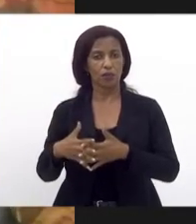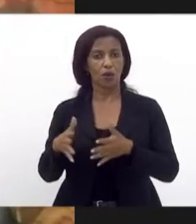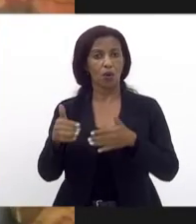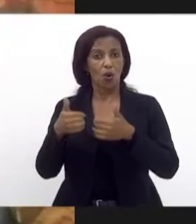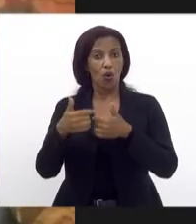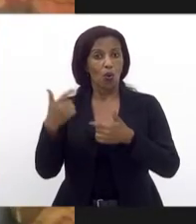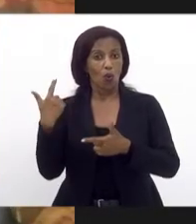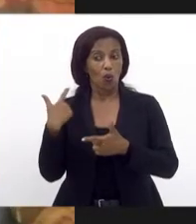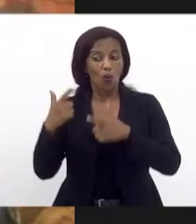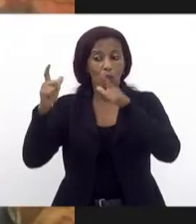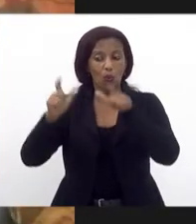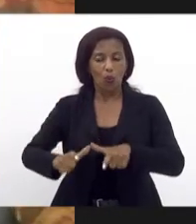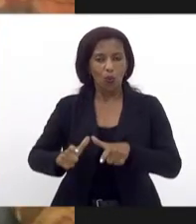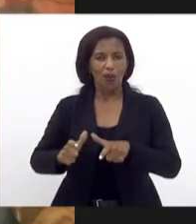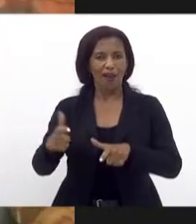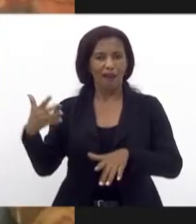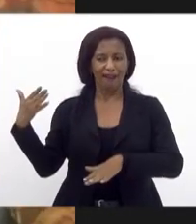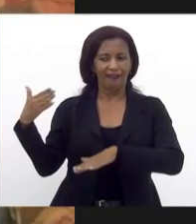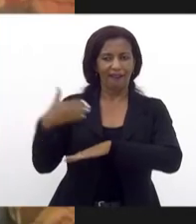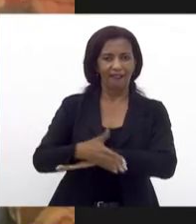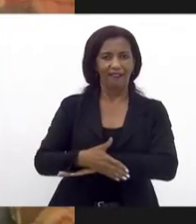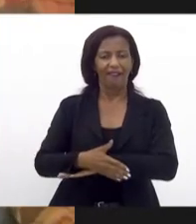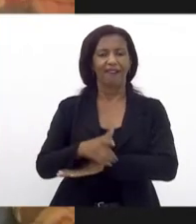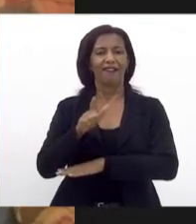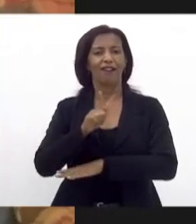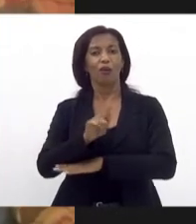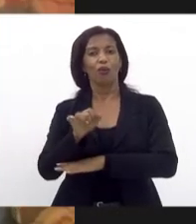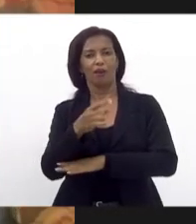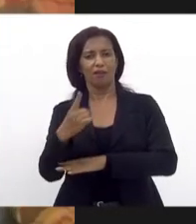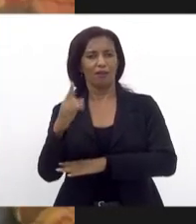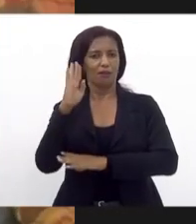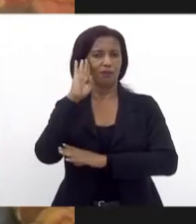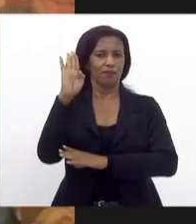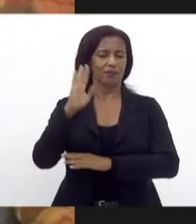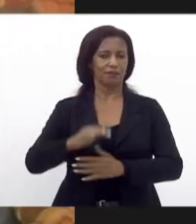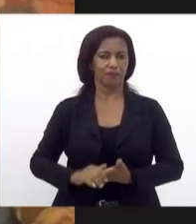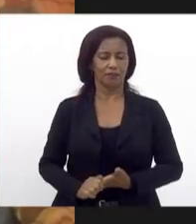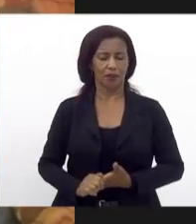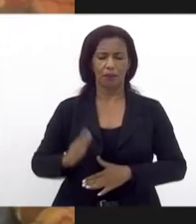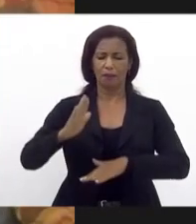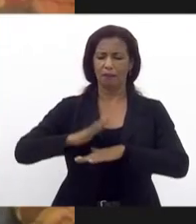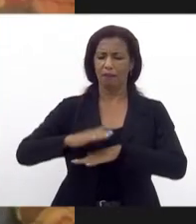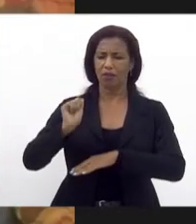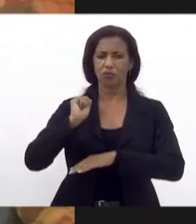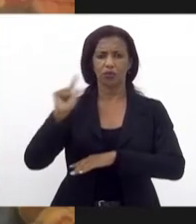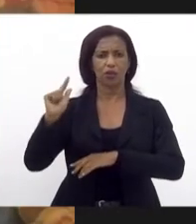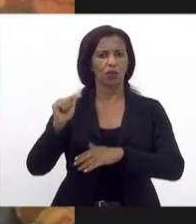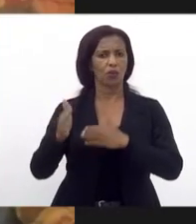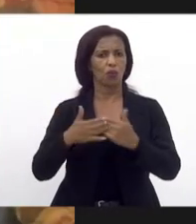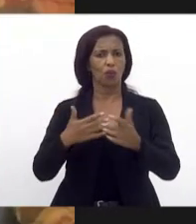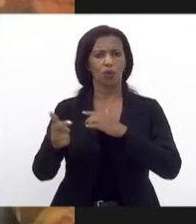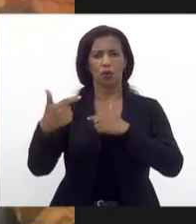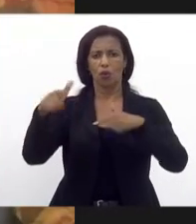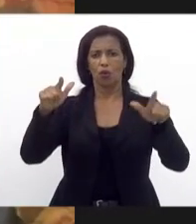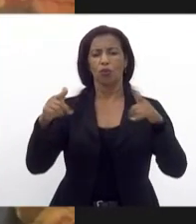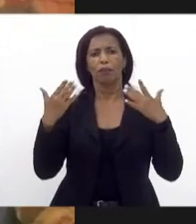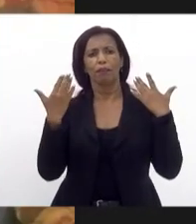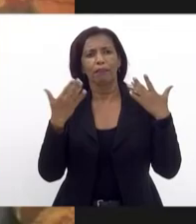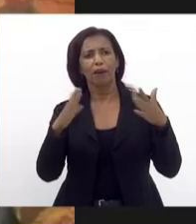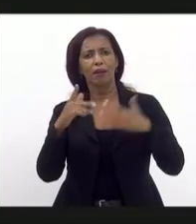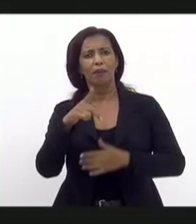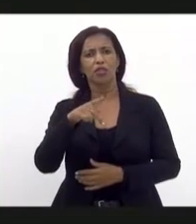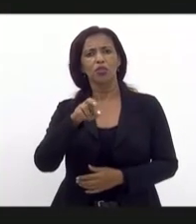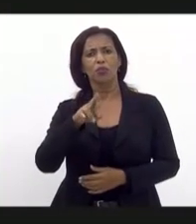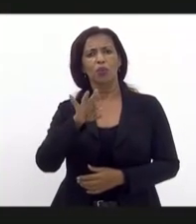escape hoje é o Galeão, mais do que qualquer outro. E eu queria fazer... Portinho, parabéns aí pela